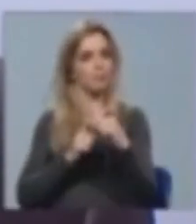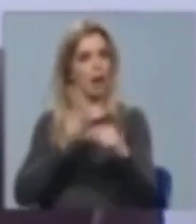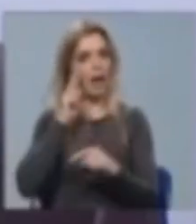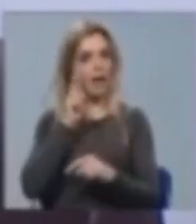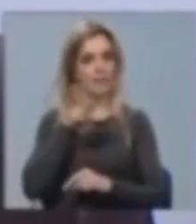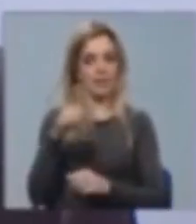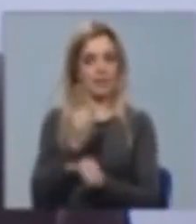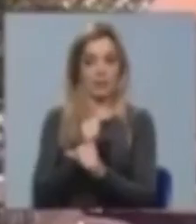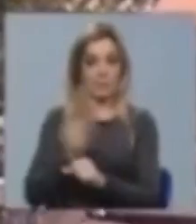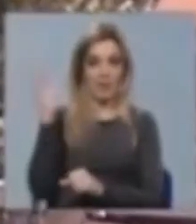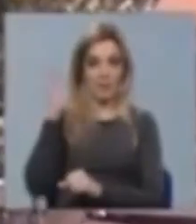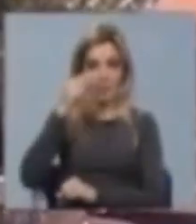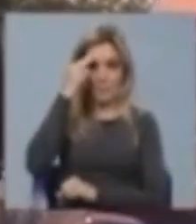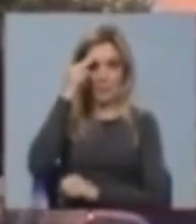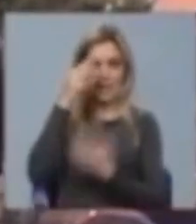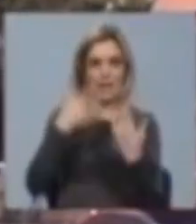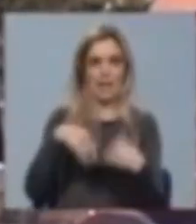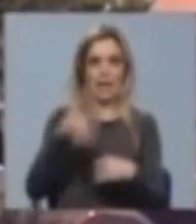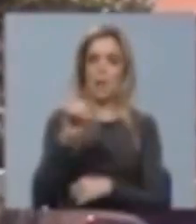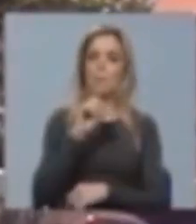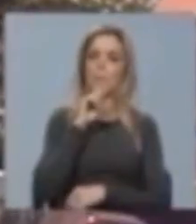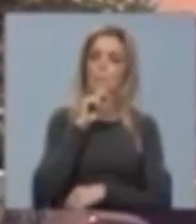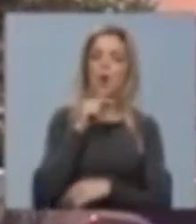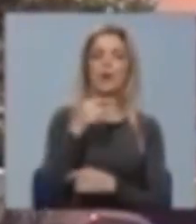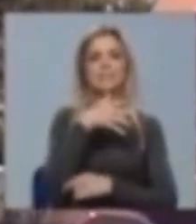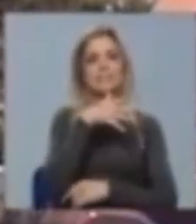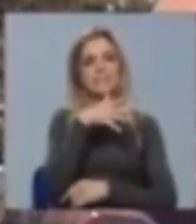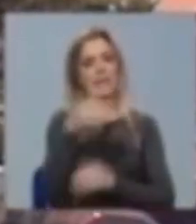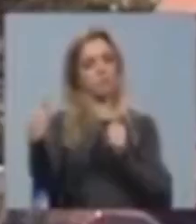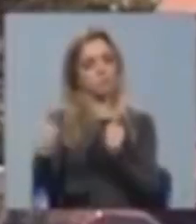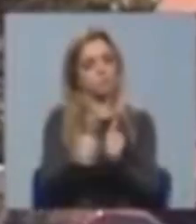de trabalho à Madeira, em que permite, diz, uma maior